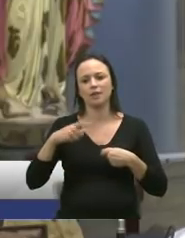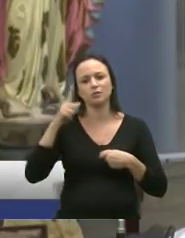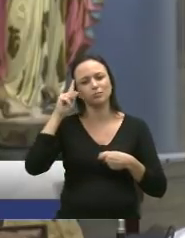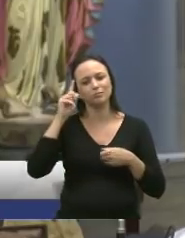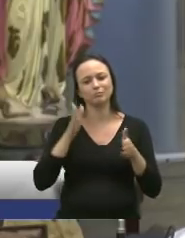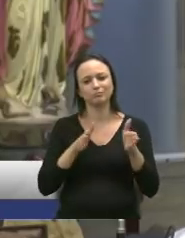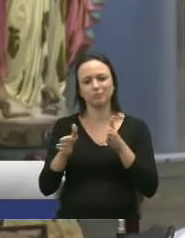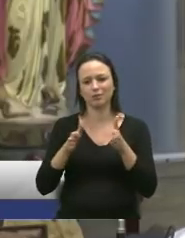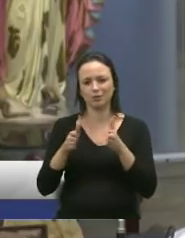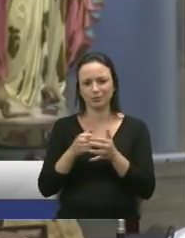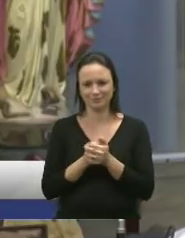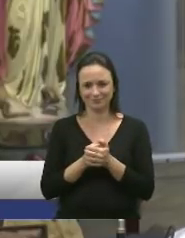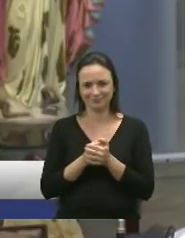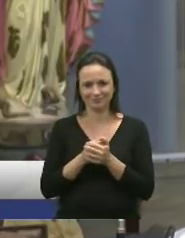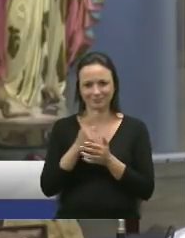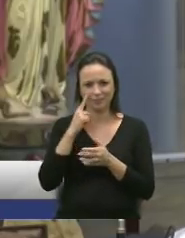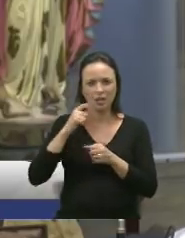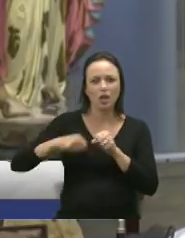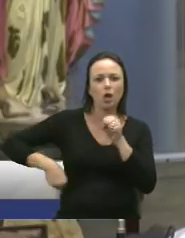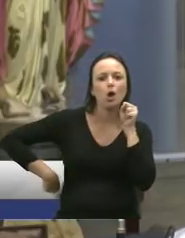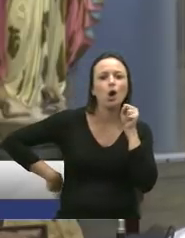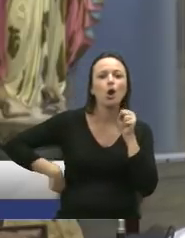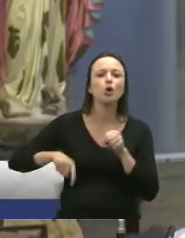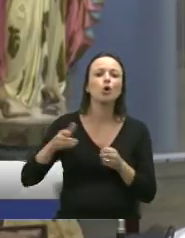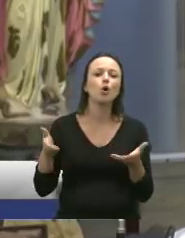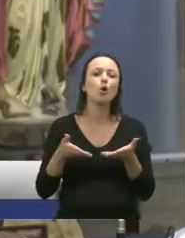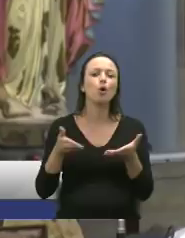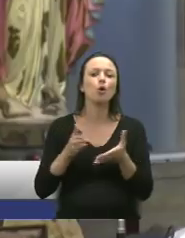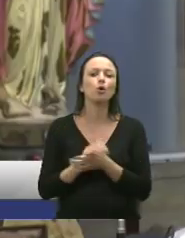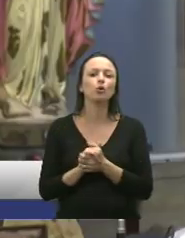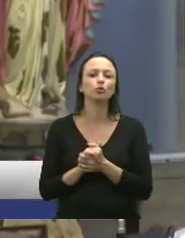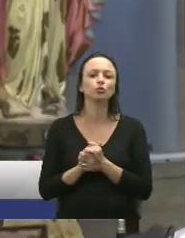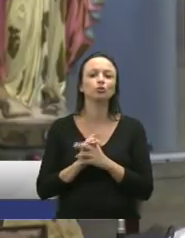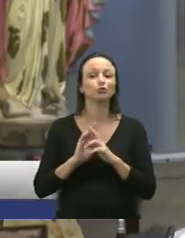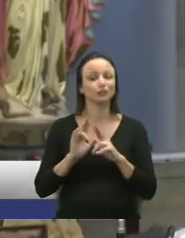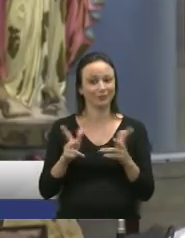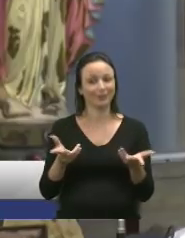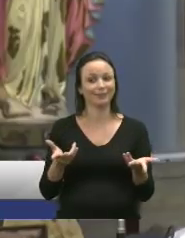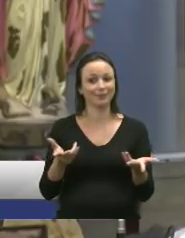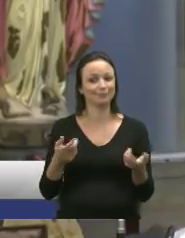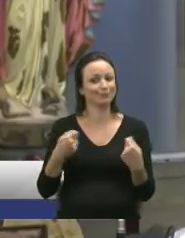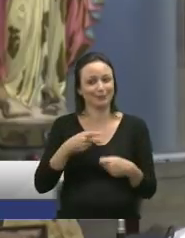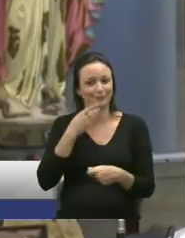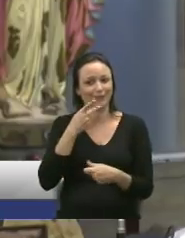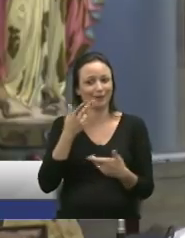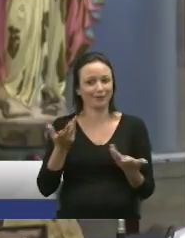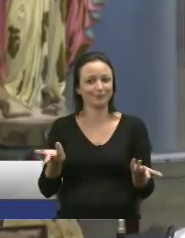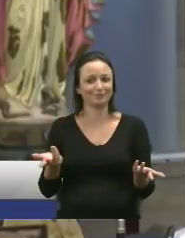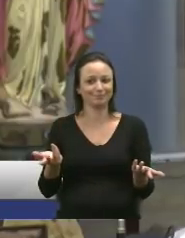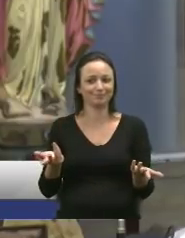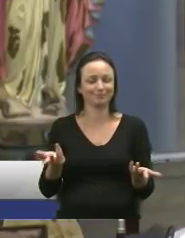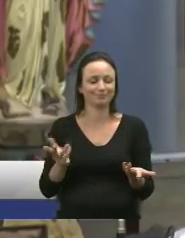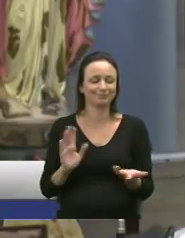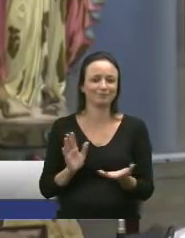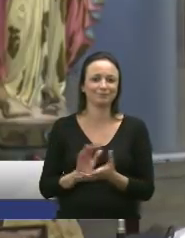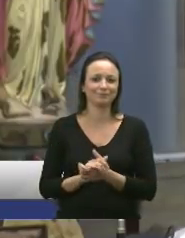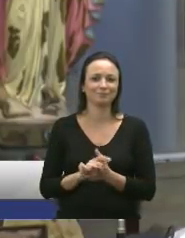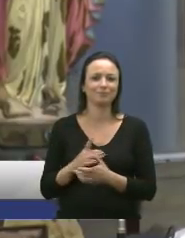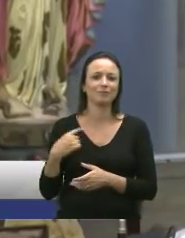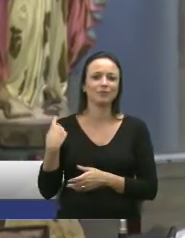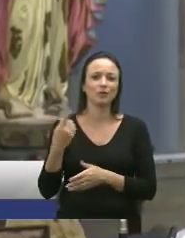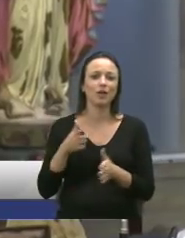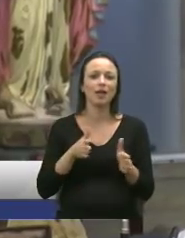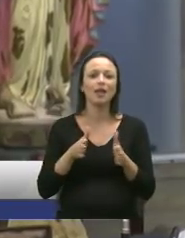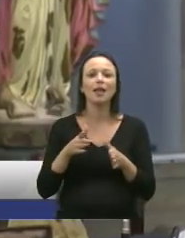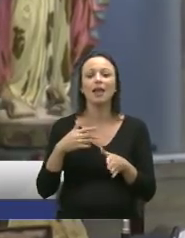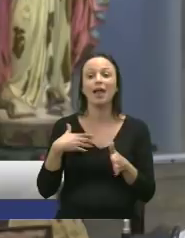Vejam os heróis de hoje. Acho que dispensa comentários, né? Nossa época necessita de heróis,